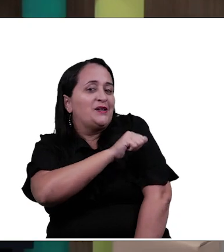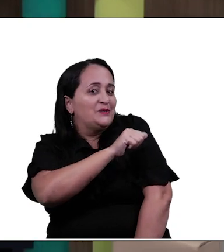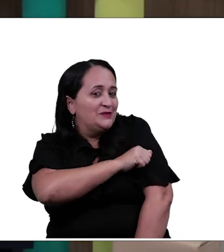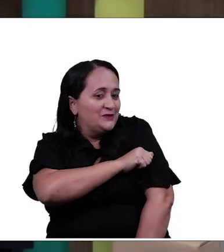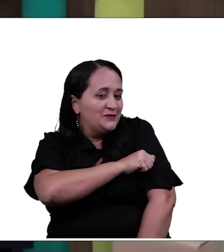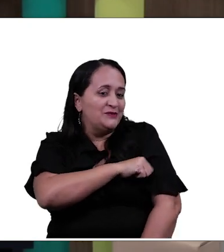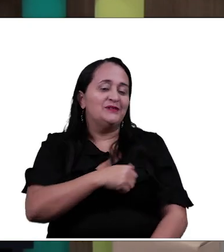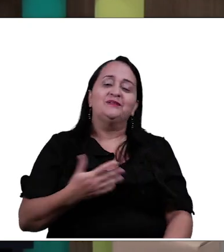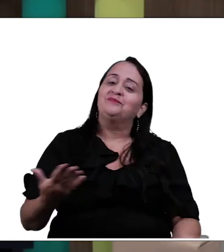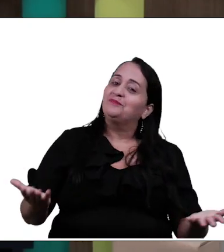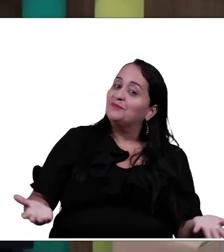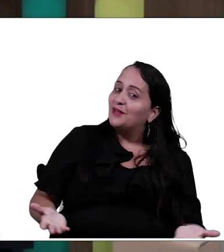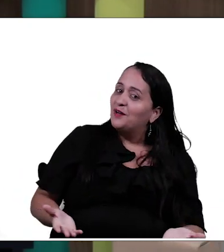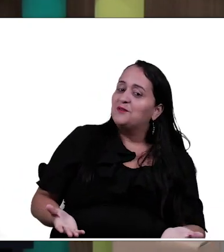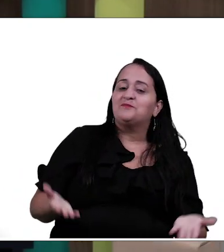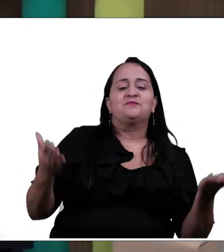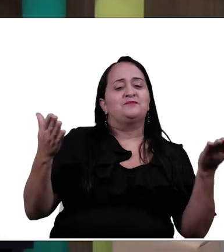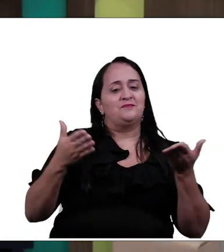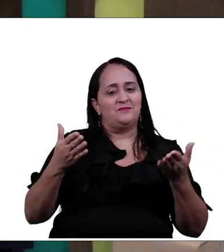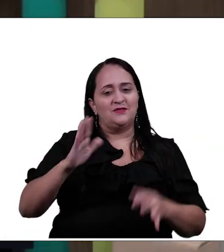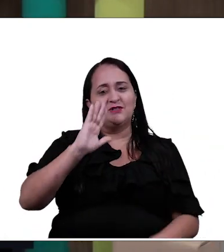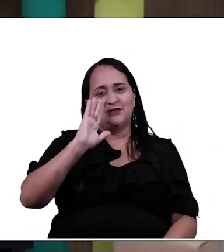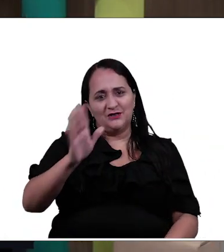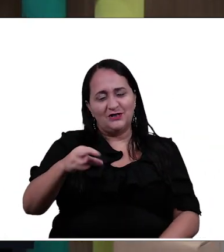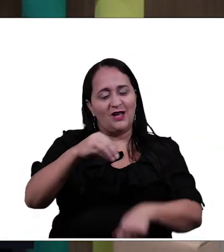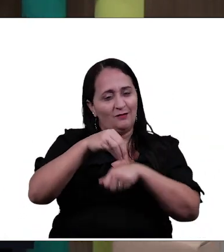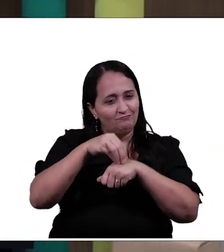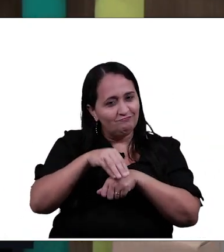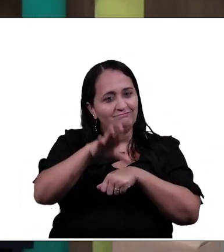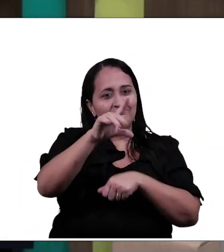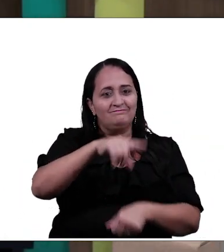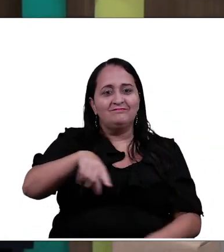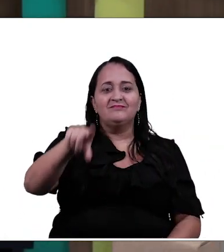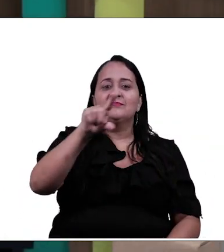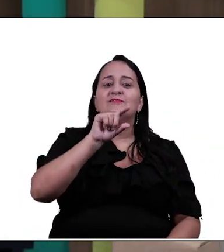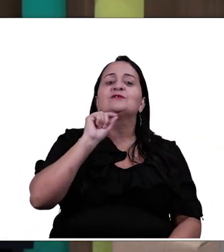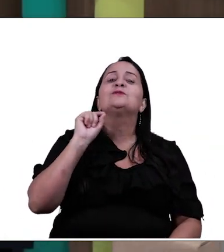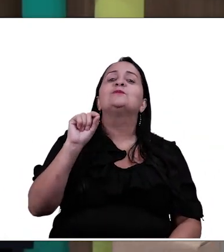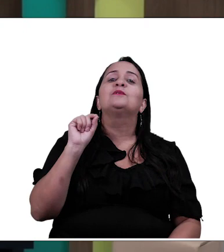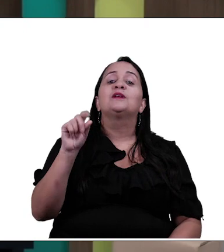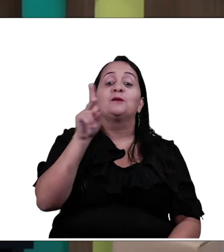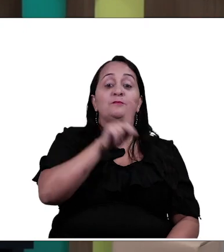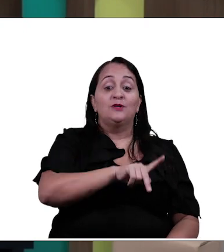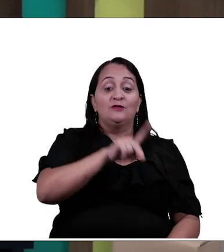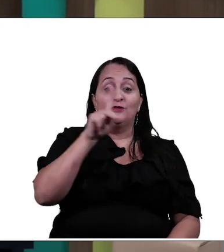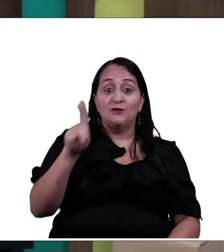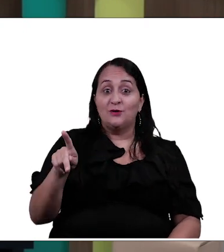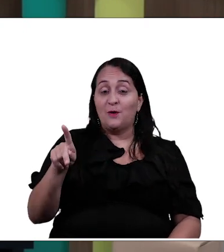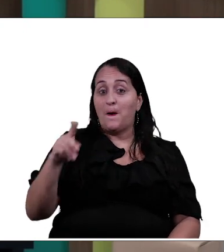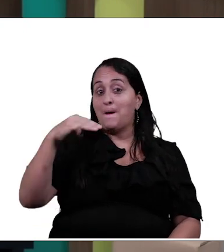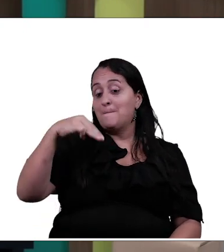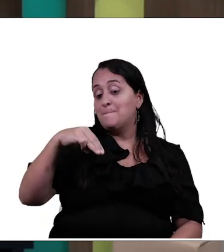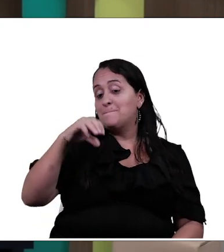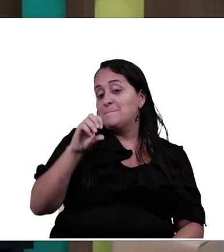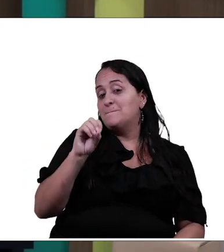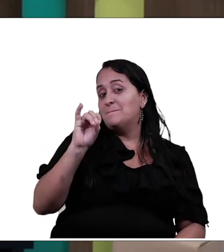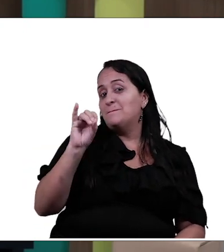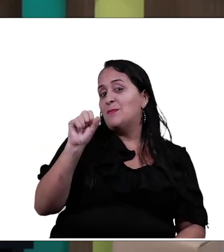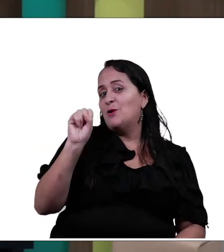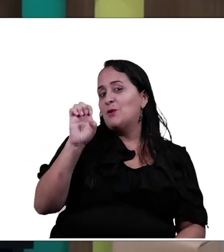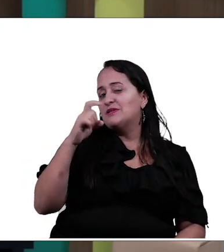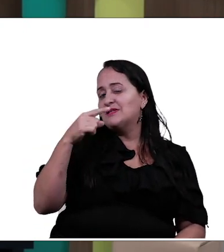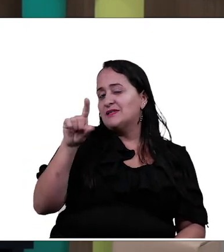que pode ser escrito na forma de uma fração. Vem aqui comigo. Veja, por exemplo, olha, se eu digo que é